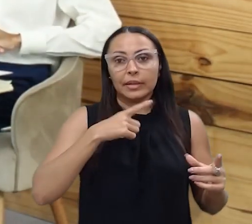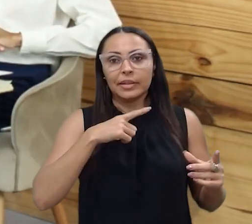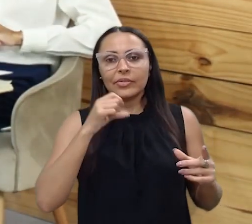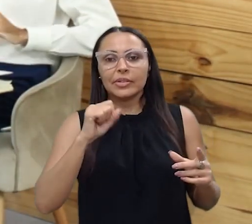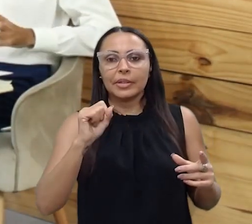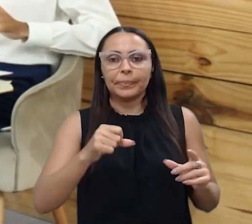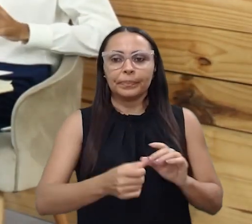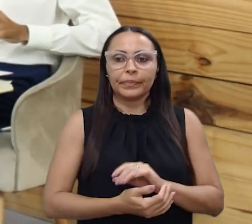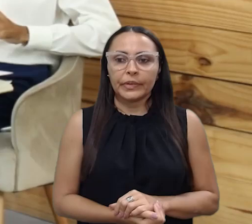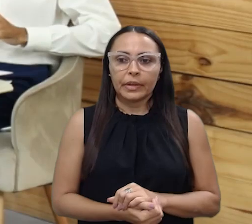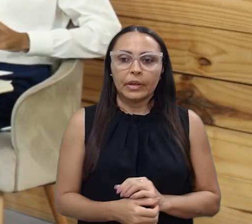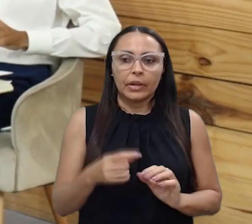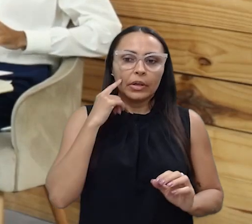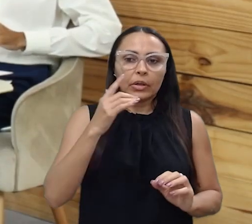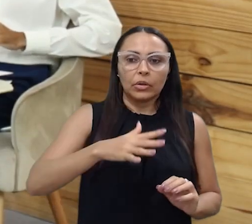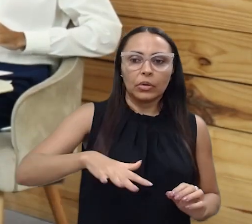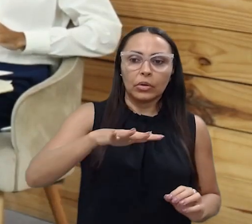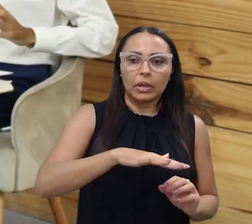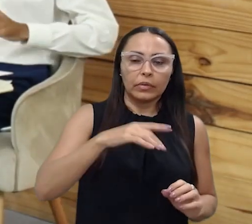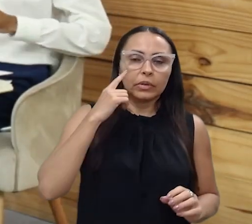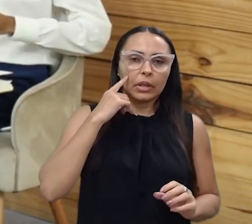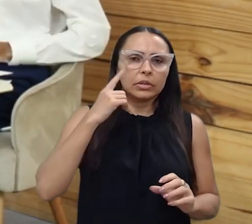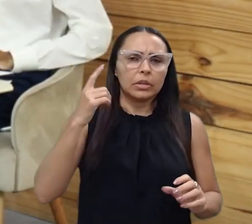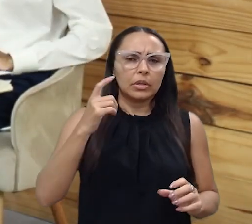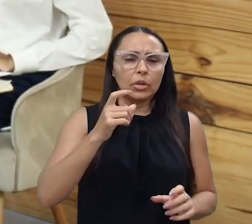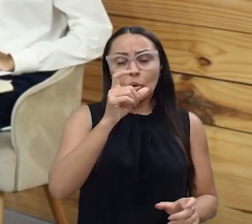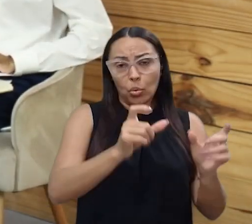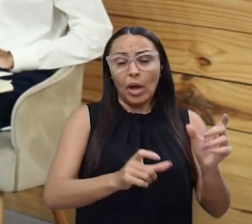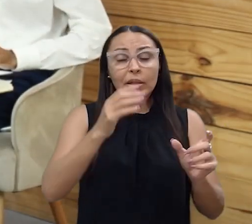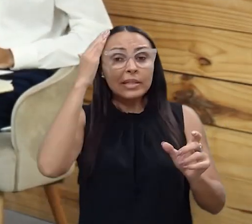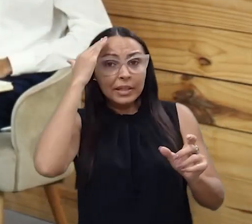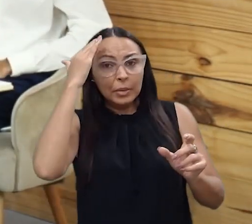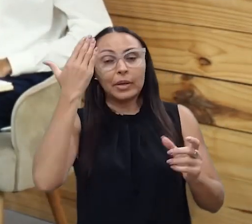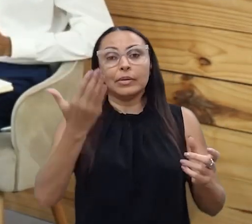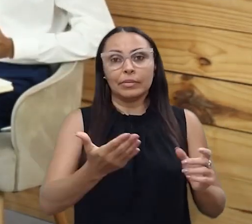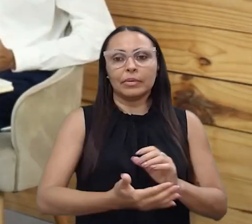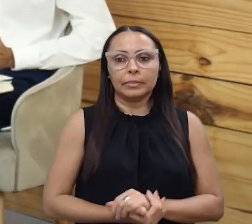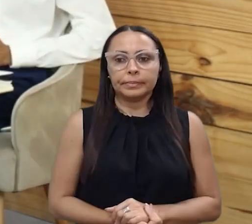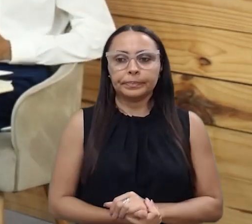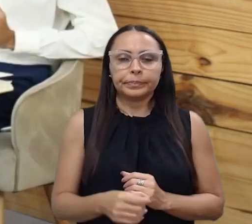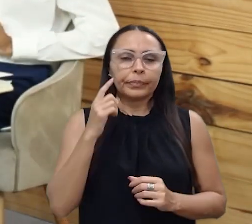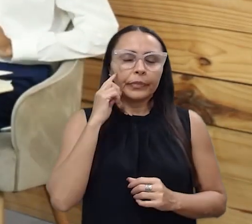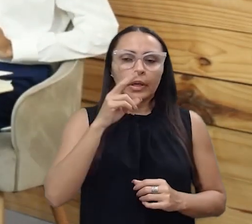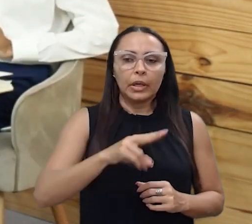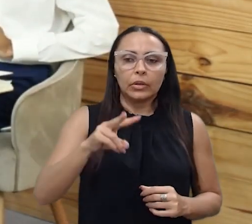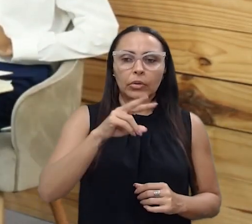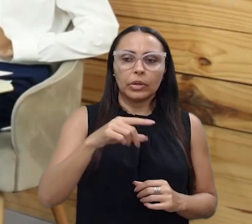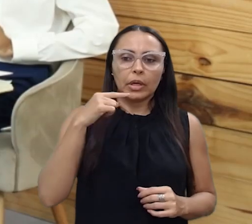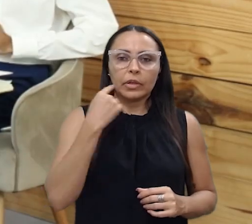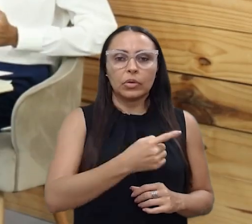longo da vida dele, colocaram ele nesse não lugar do entendimento, por assim dizer. Ele olhava para as